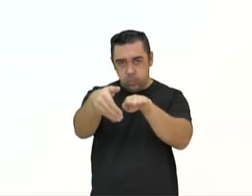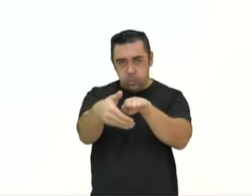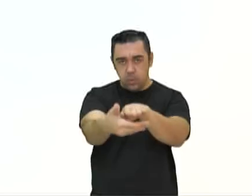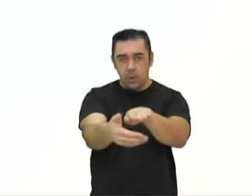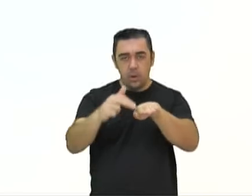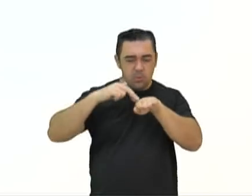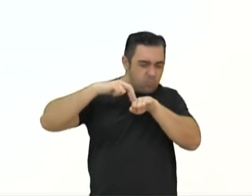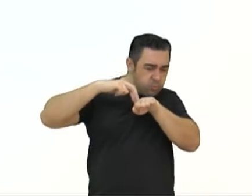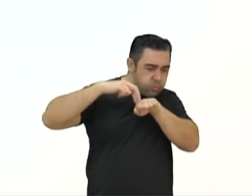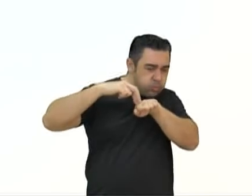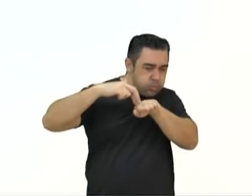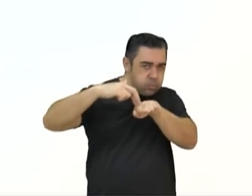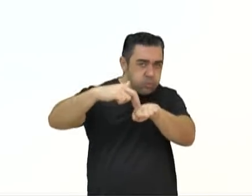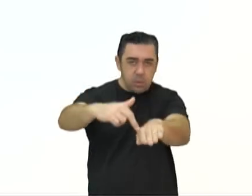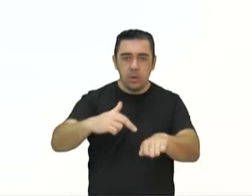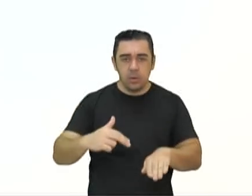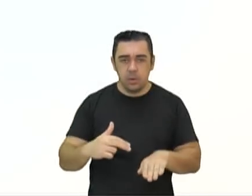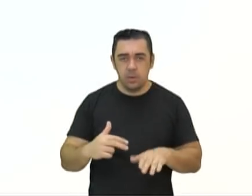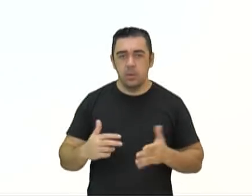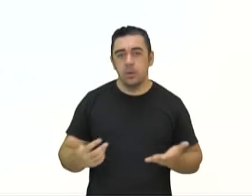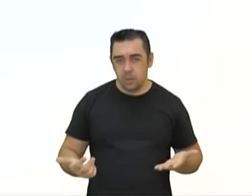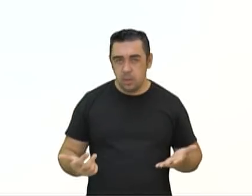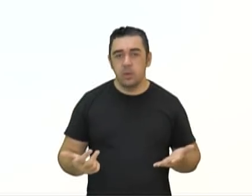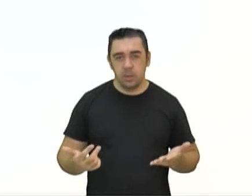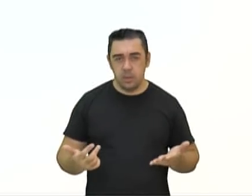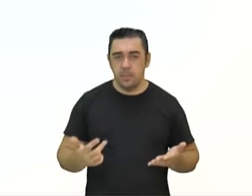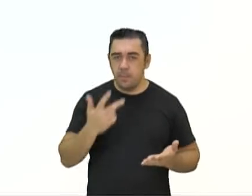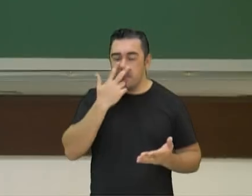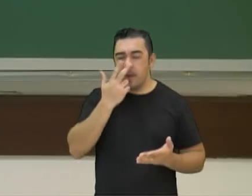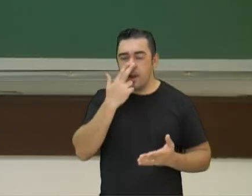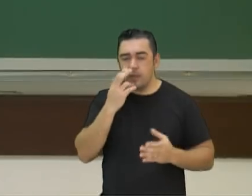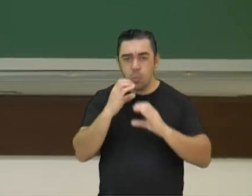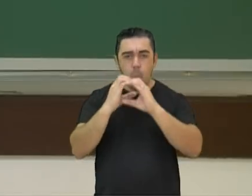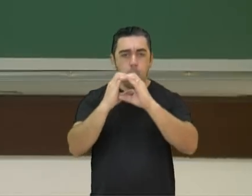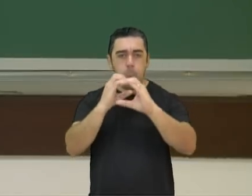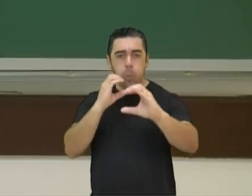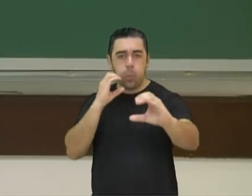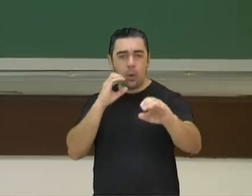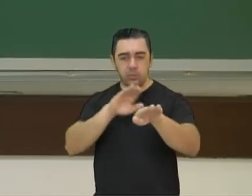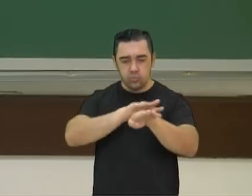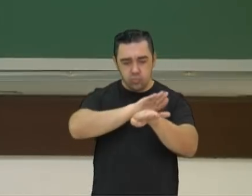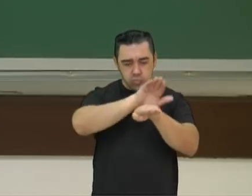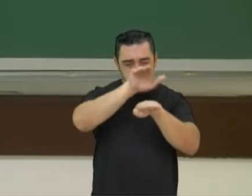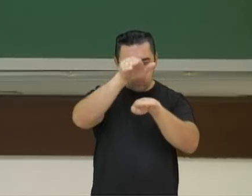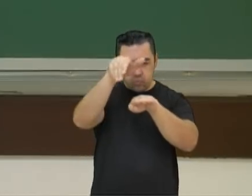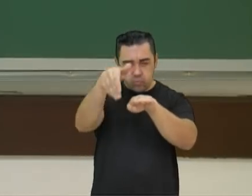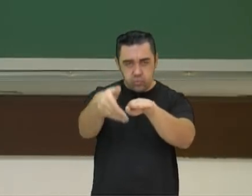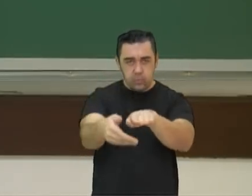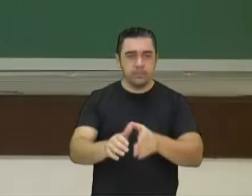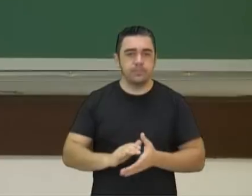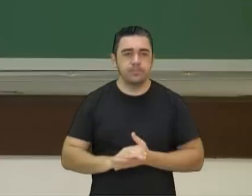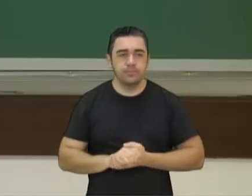o surfista. É como se ele entrasse num cano, num tubo de água.